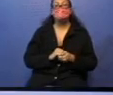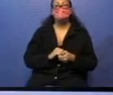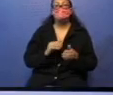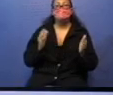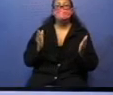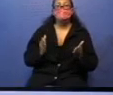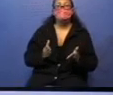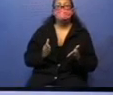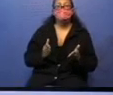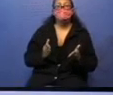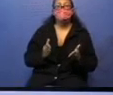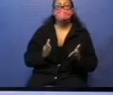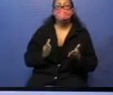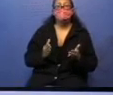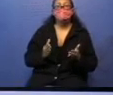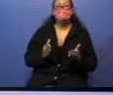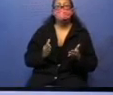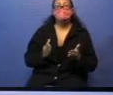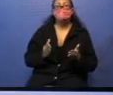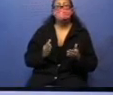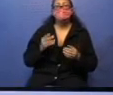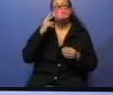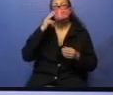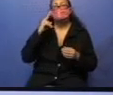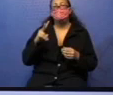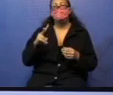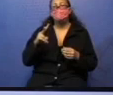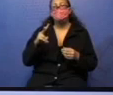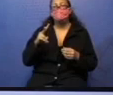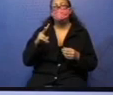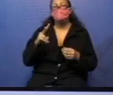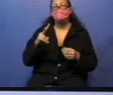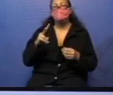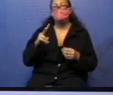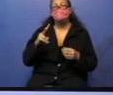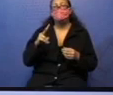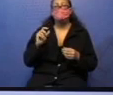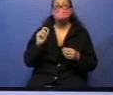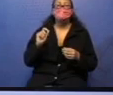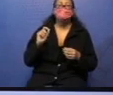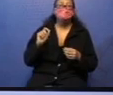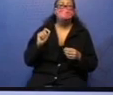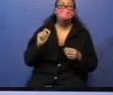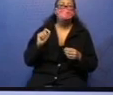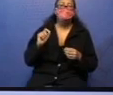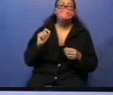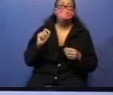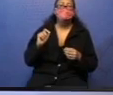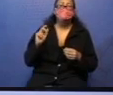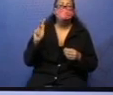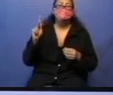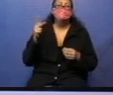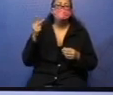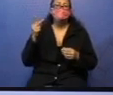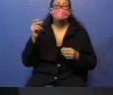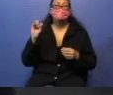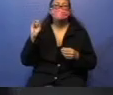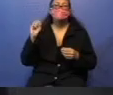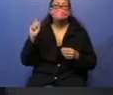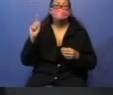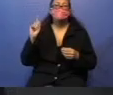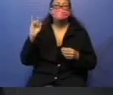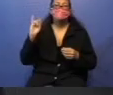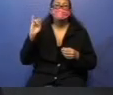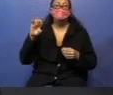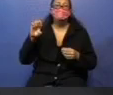Hoje vamos falar sobre a higiene e a segurança. Página 278, começando